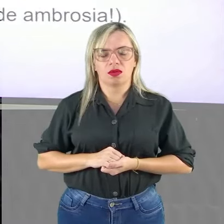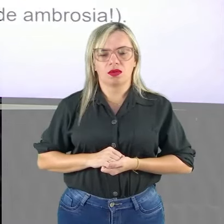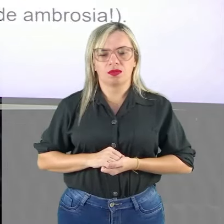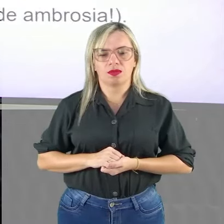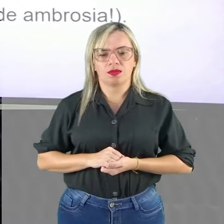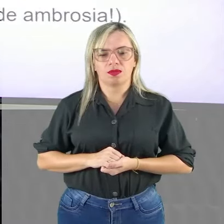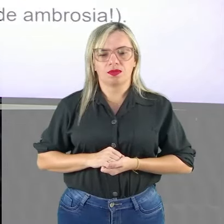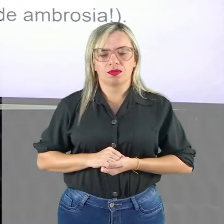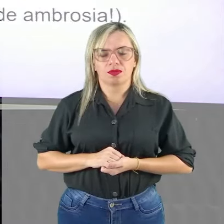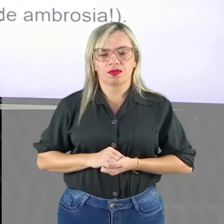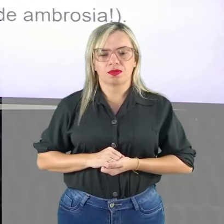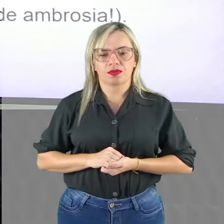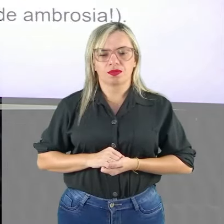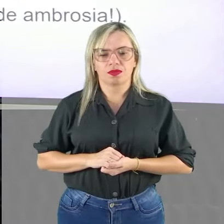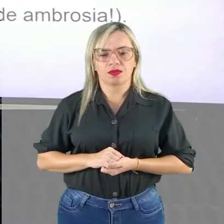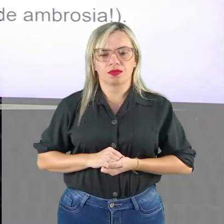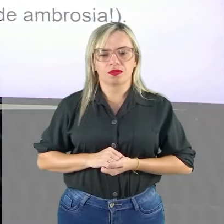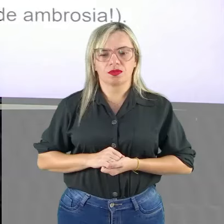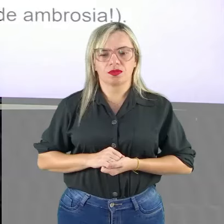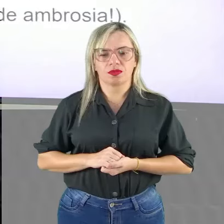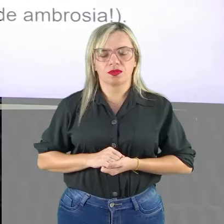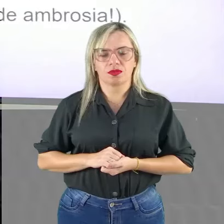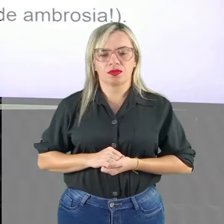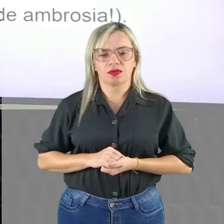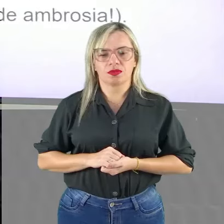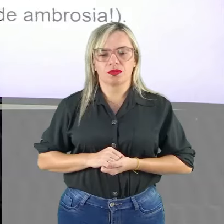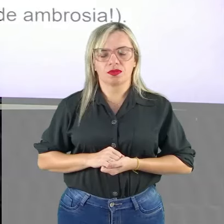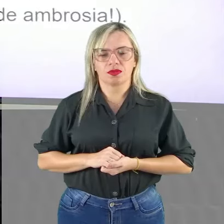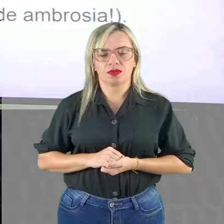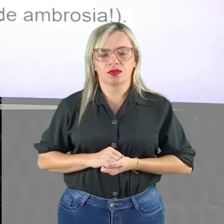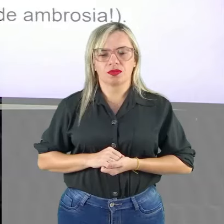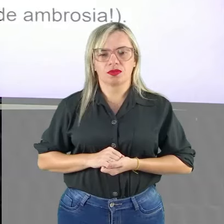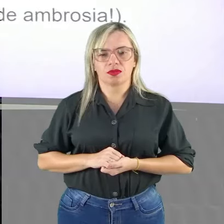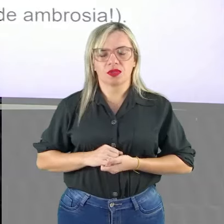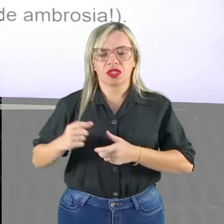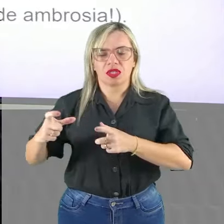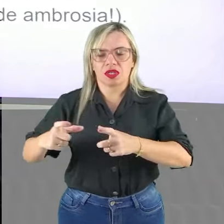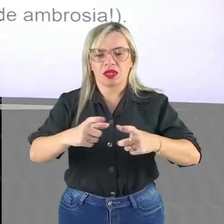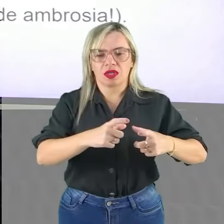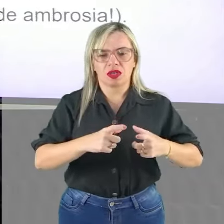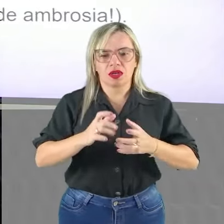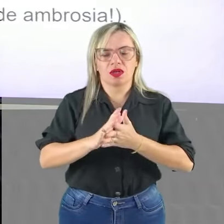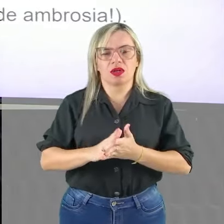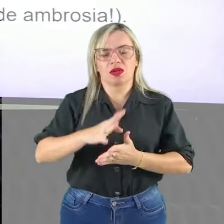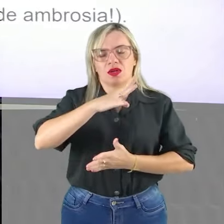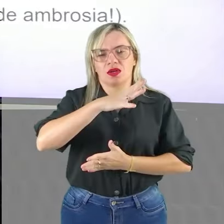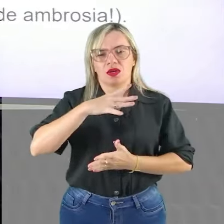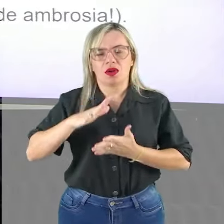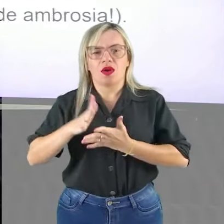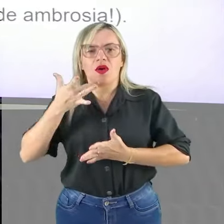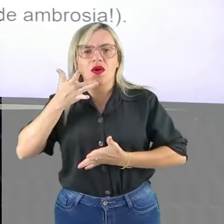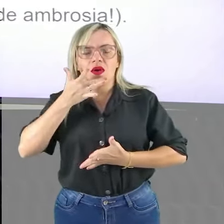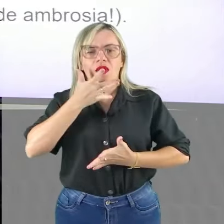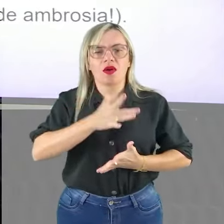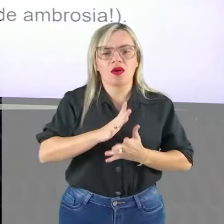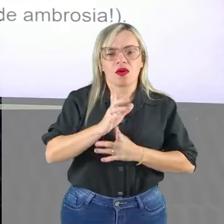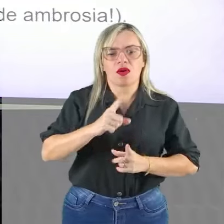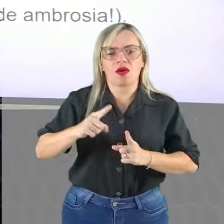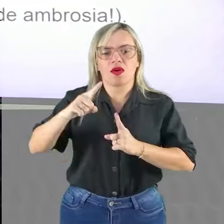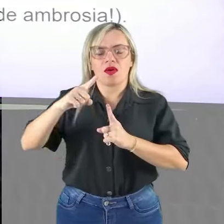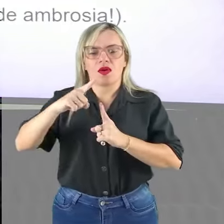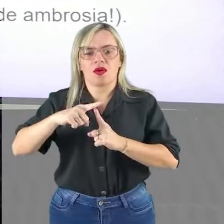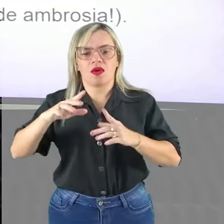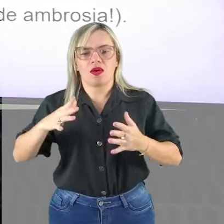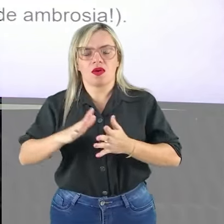al passo ctiv Paladar em se em cada lugar um sabor peculiar né um sabor típico ao passo ou